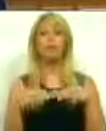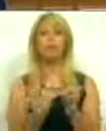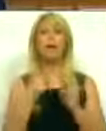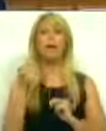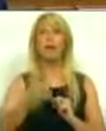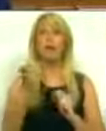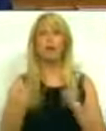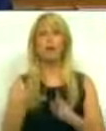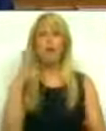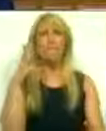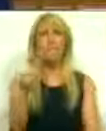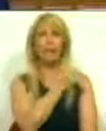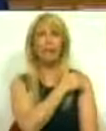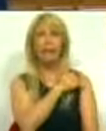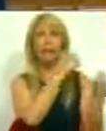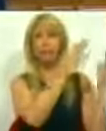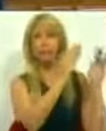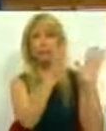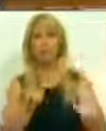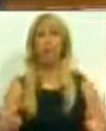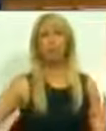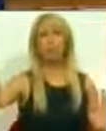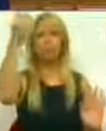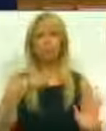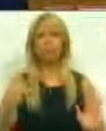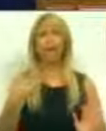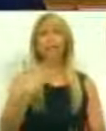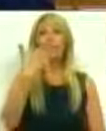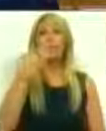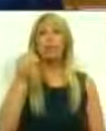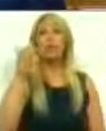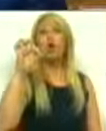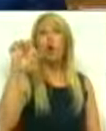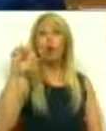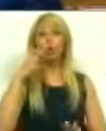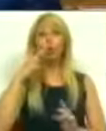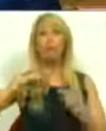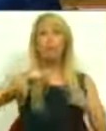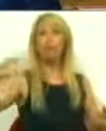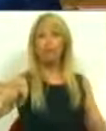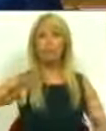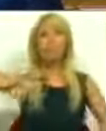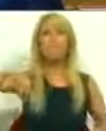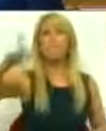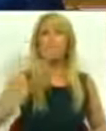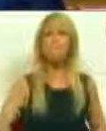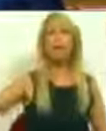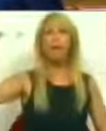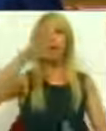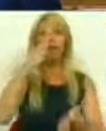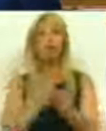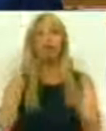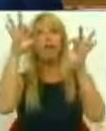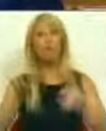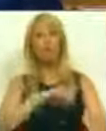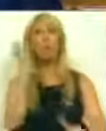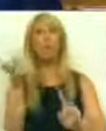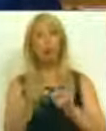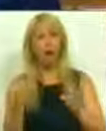tem 1000 habitações dispersas por mais de 108 municípios de todo o país e até ao final do ano chegaremos às